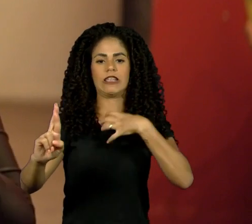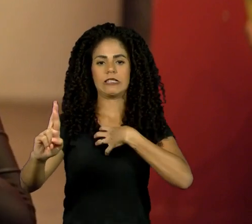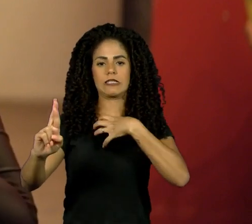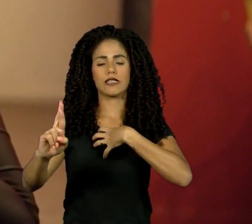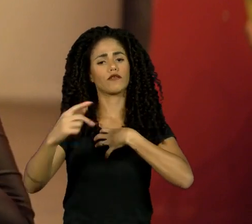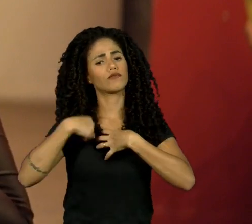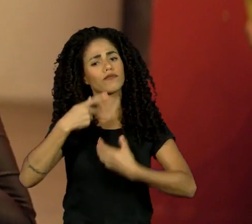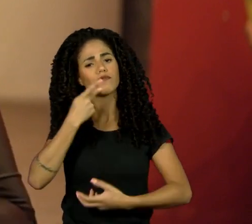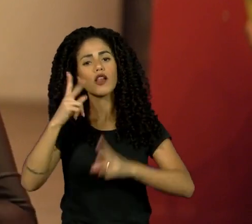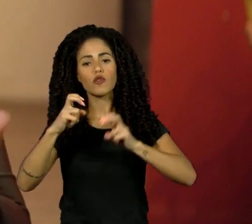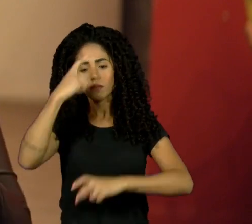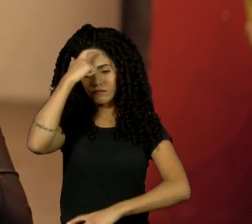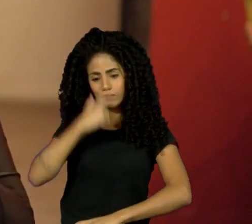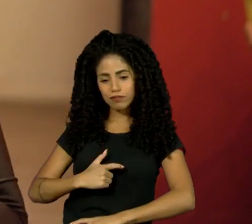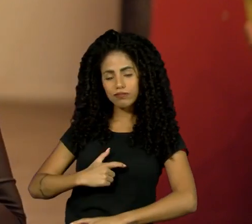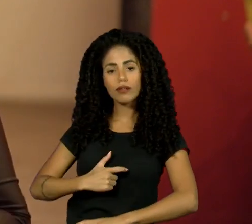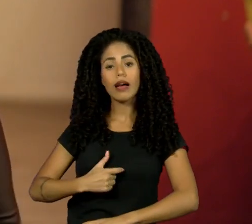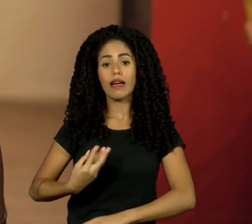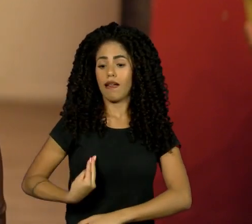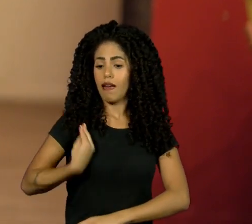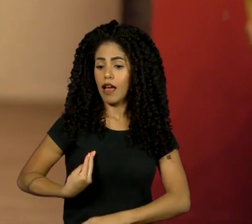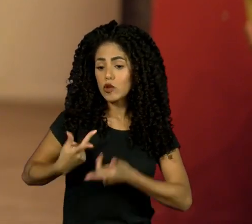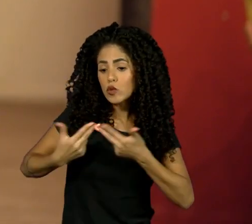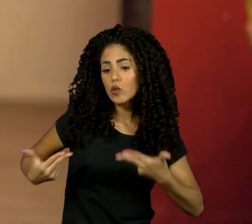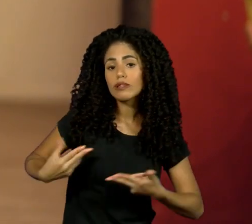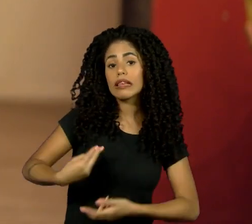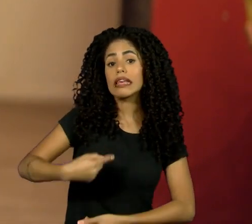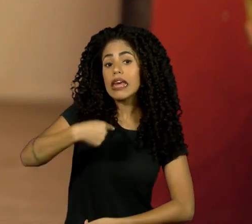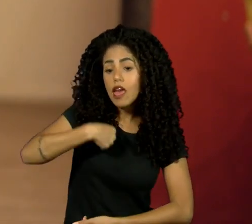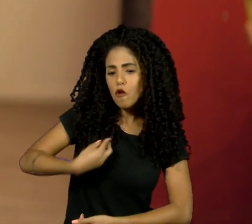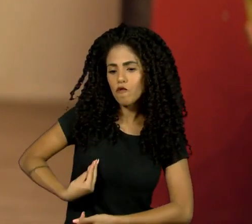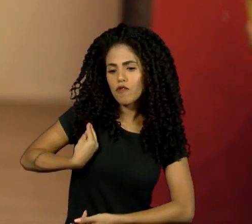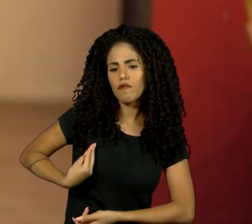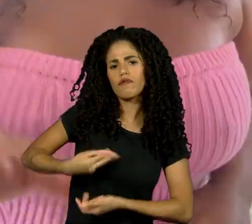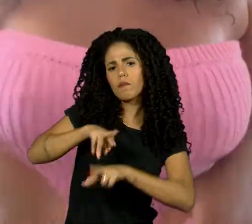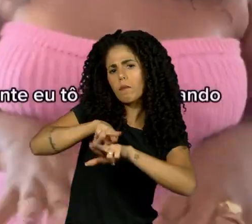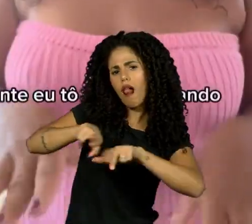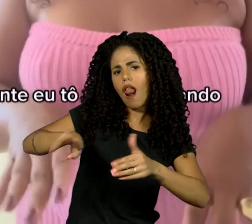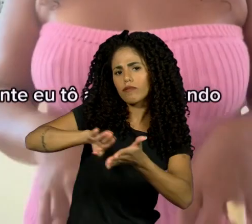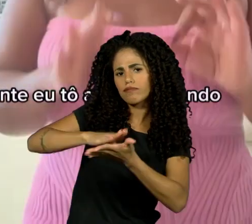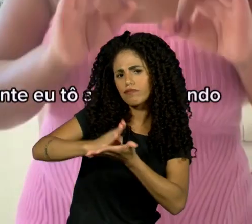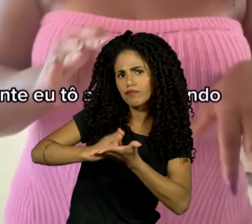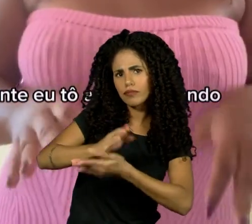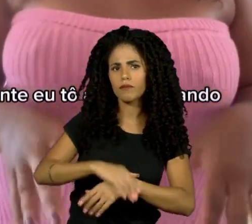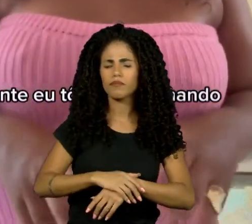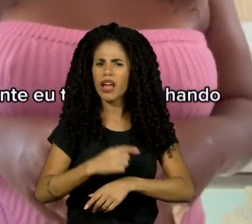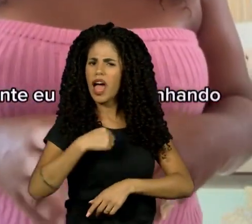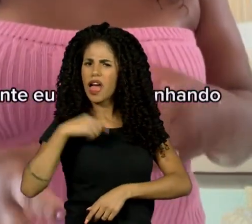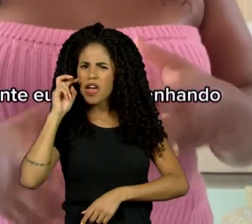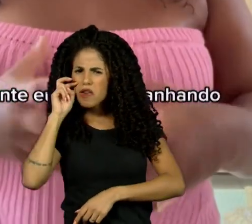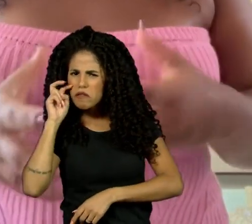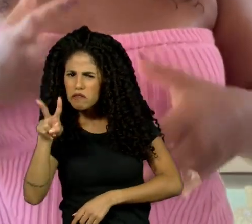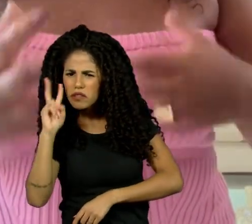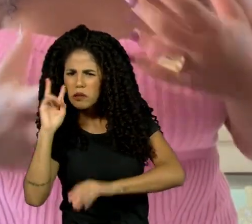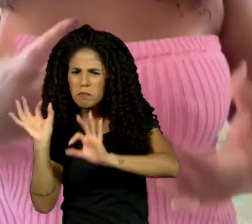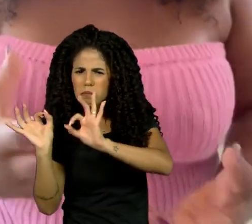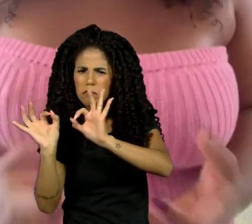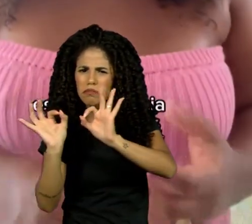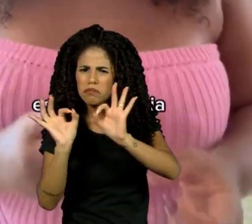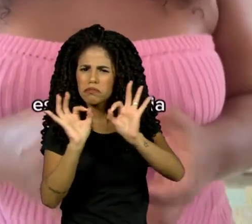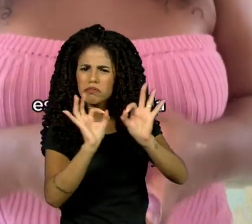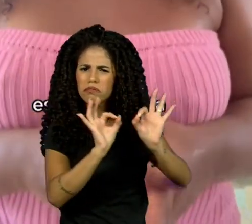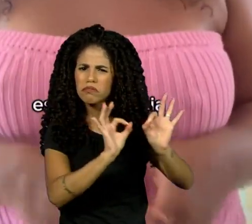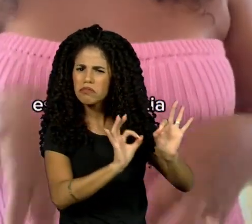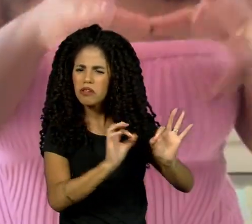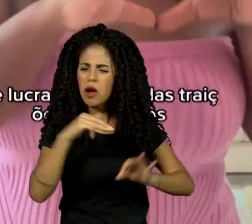eu falo de mim, das minhas causas, eu tô falando sobre um monte de gente. Gente, eu tô acompanhando, né, essa moda,